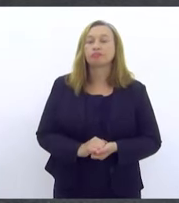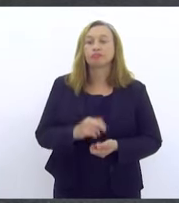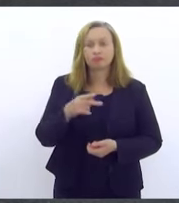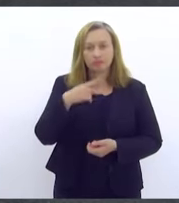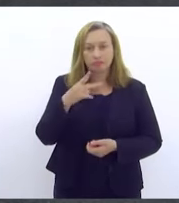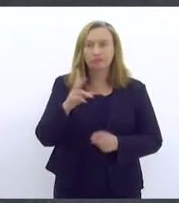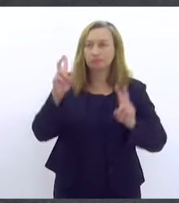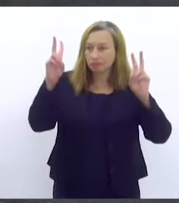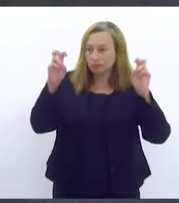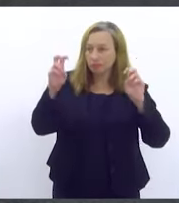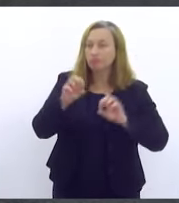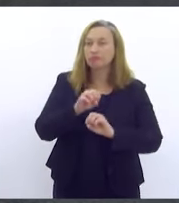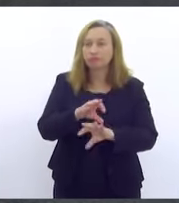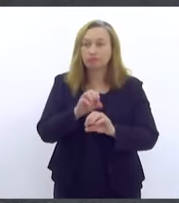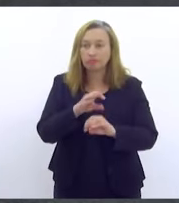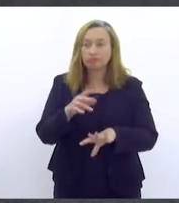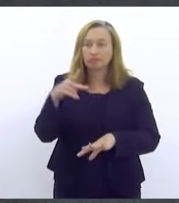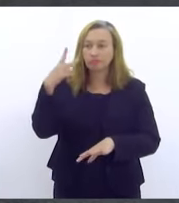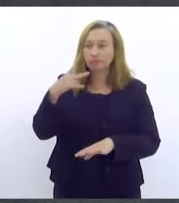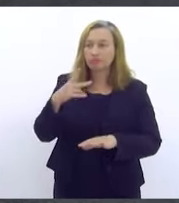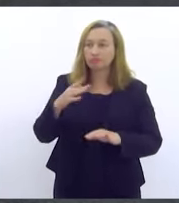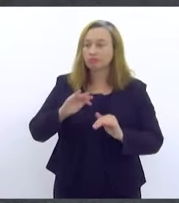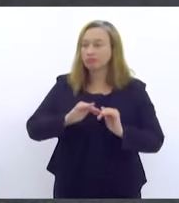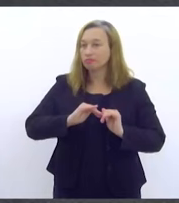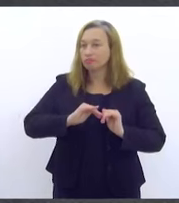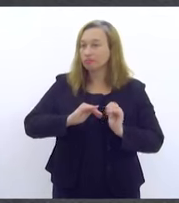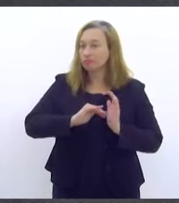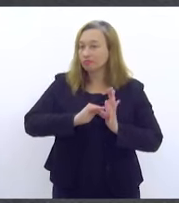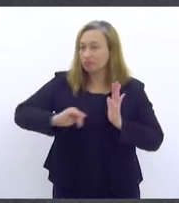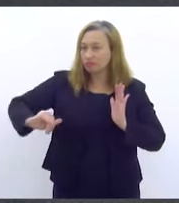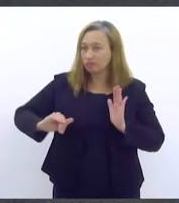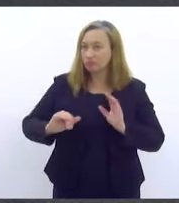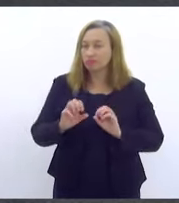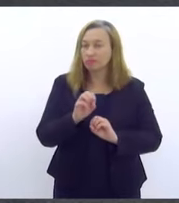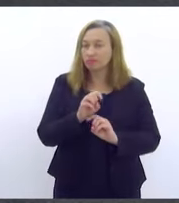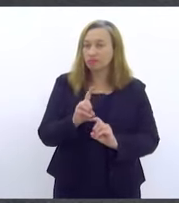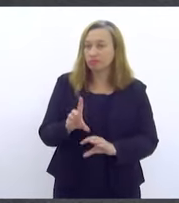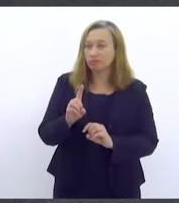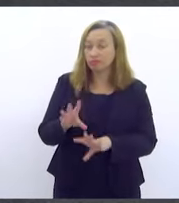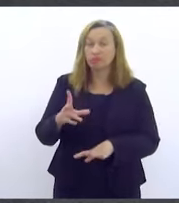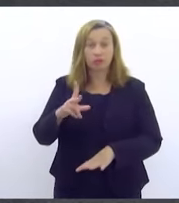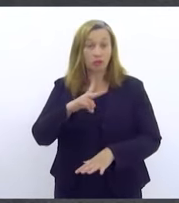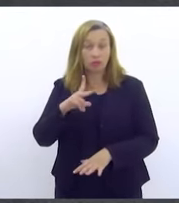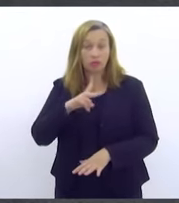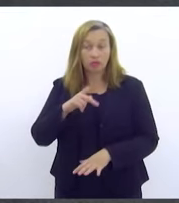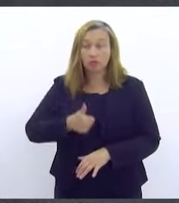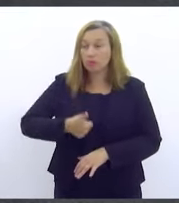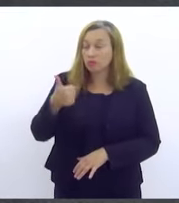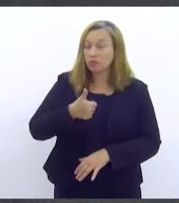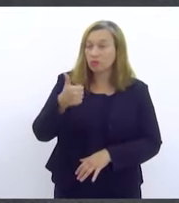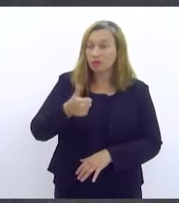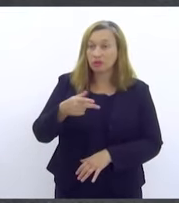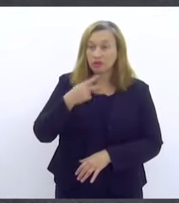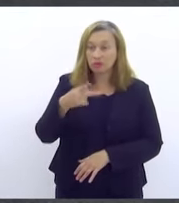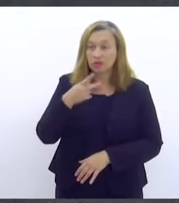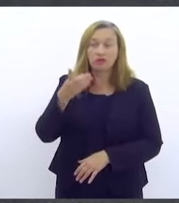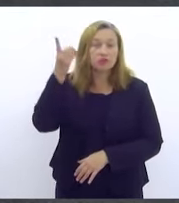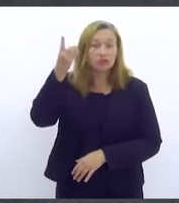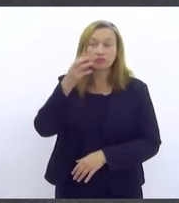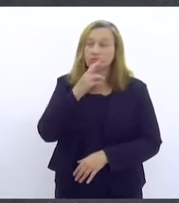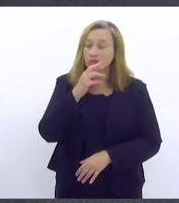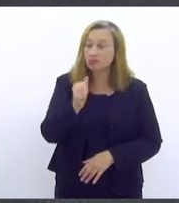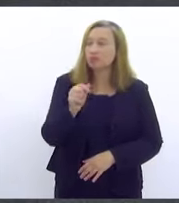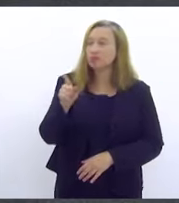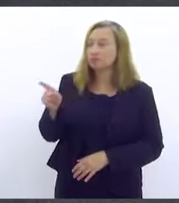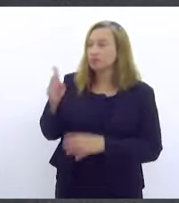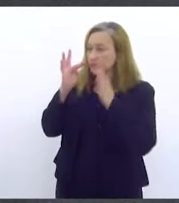que, sim, educação política, mas sem doutrinação. Eu próprio fui o primeiro que levantei, deputado Rodrigo, é